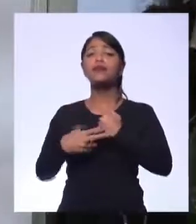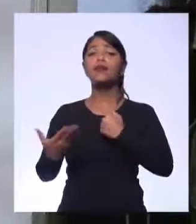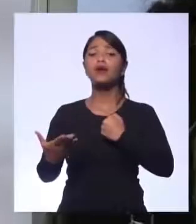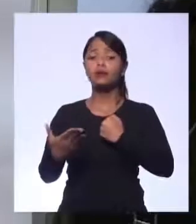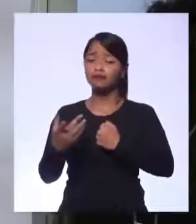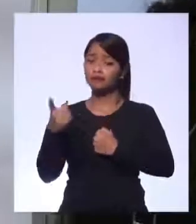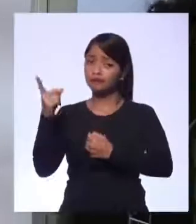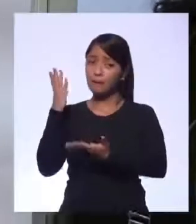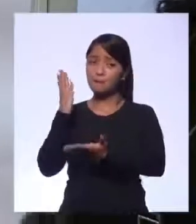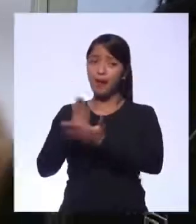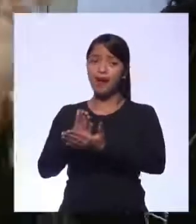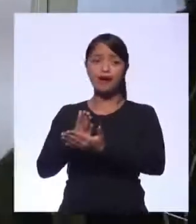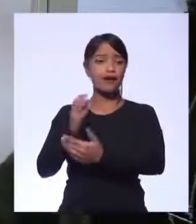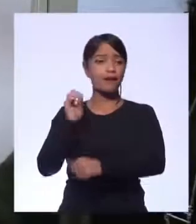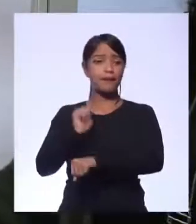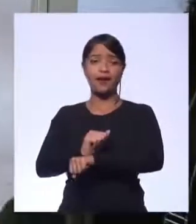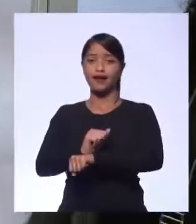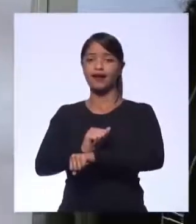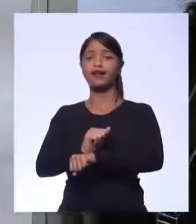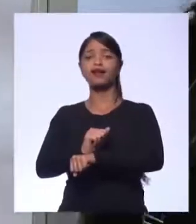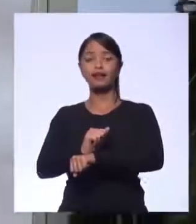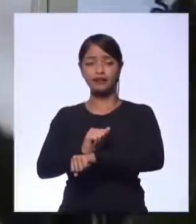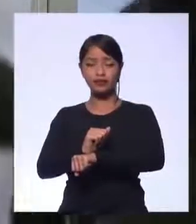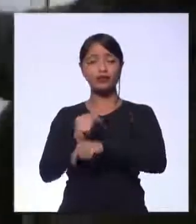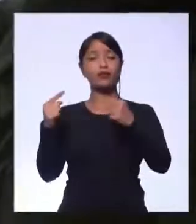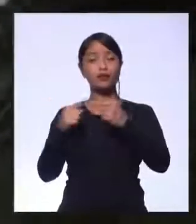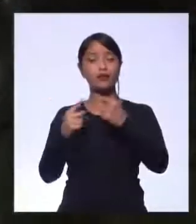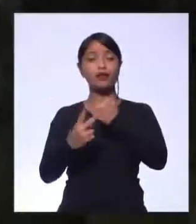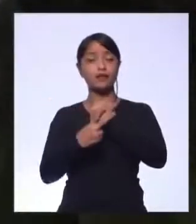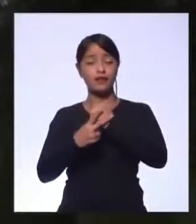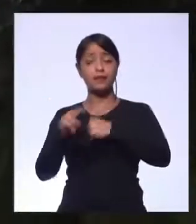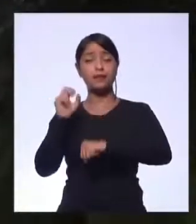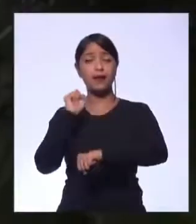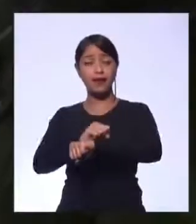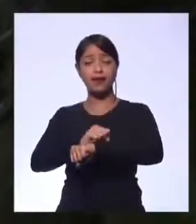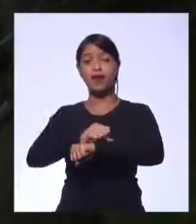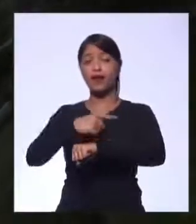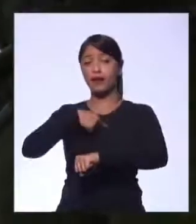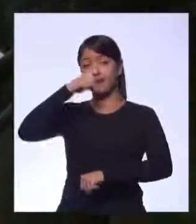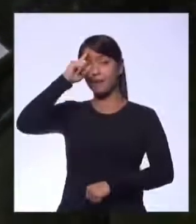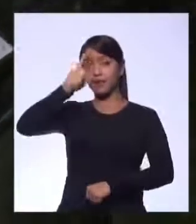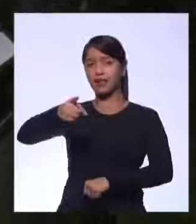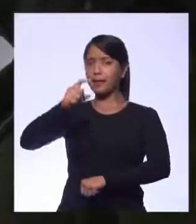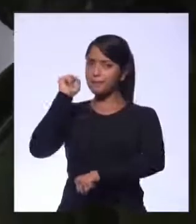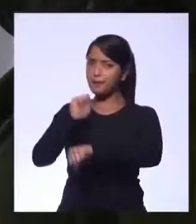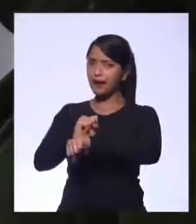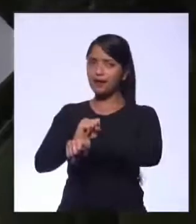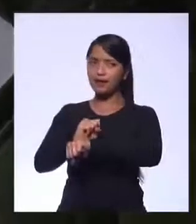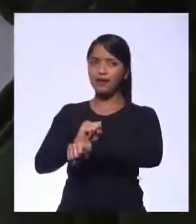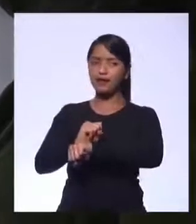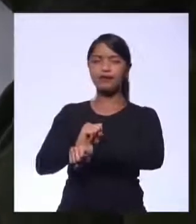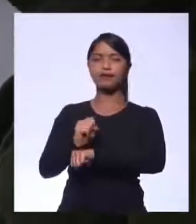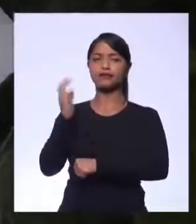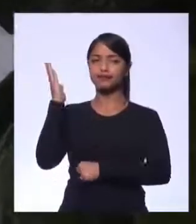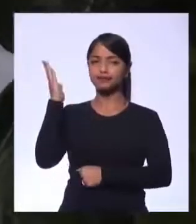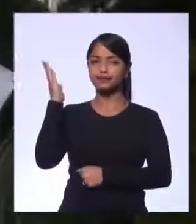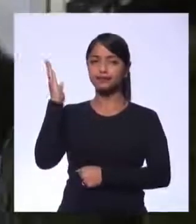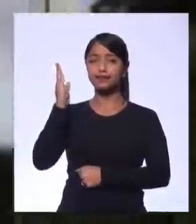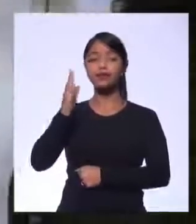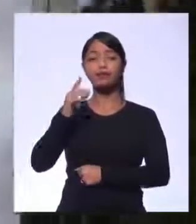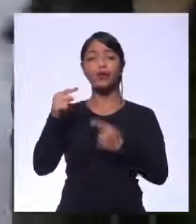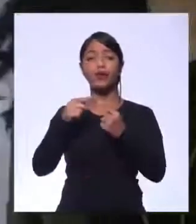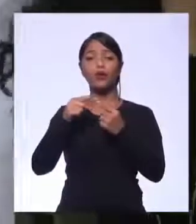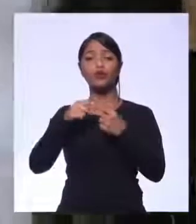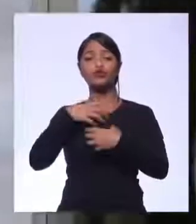Pare, Do porque... verbo parar. Pare. Eu estou fazendo o quê? Dando uma ordem. Isso. Olha aí o modo imperativo. Lembra